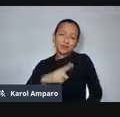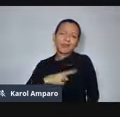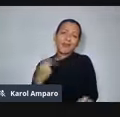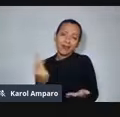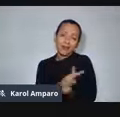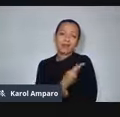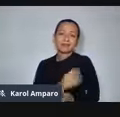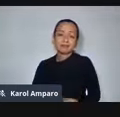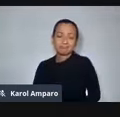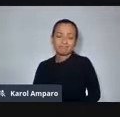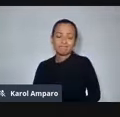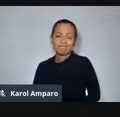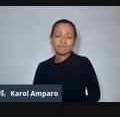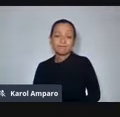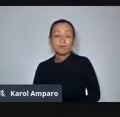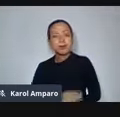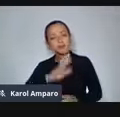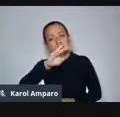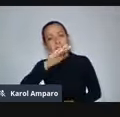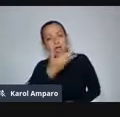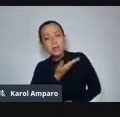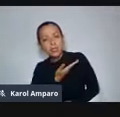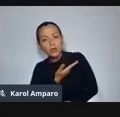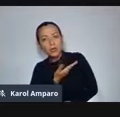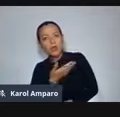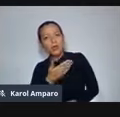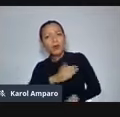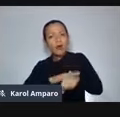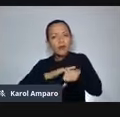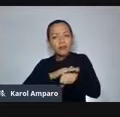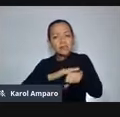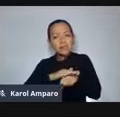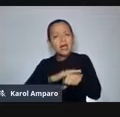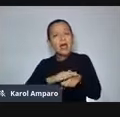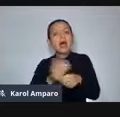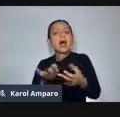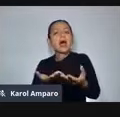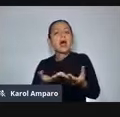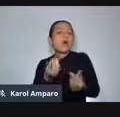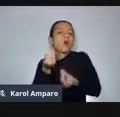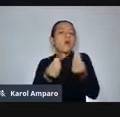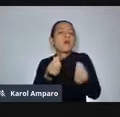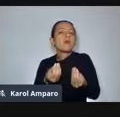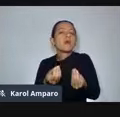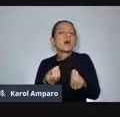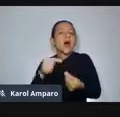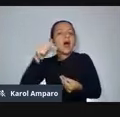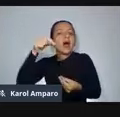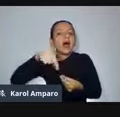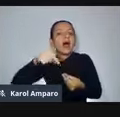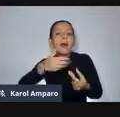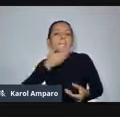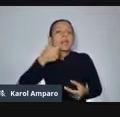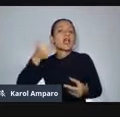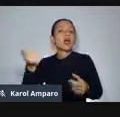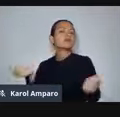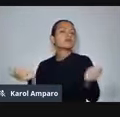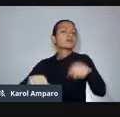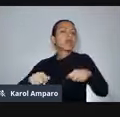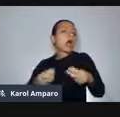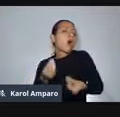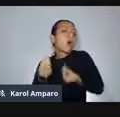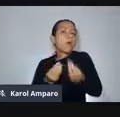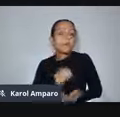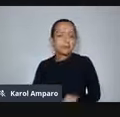amigo, porra, vamos conversar um pouquinho. Como que você acha que eu posso melhorar aqui? O que você acha se a gente unir? É isso que interessa para nós.